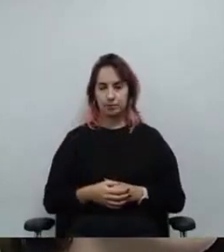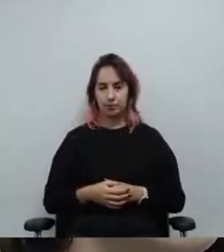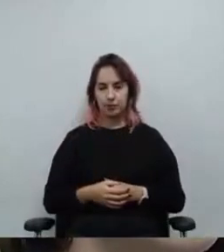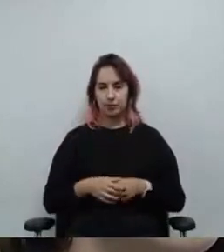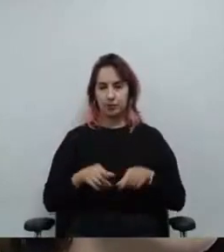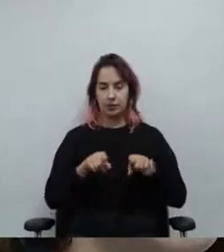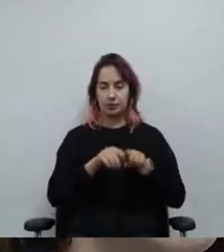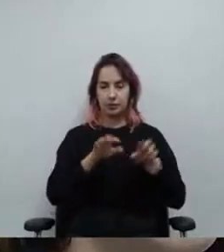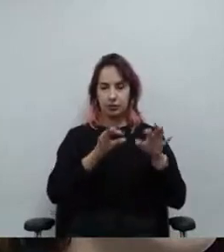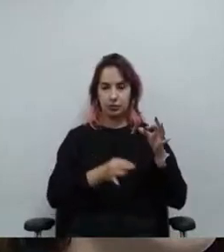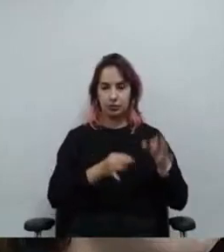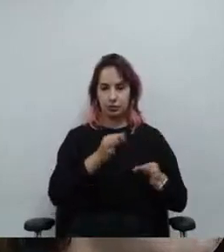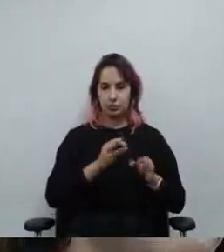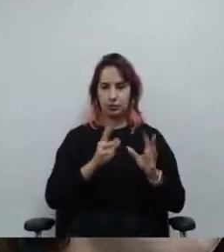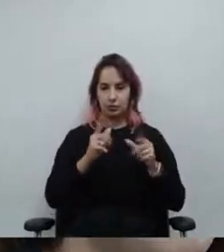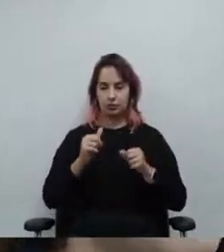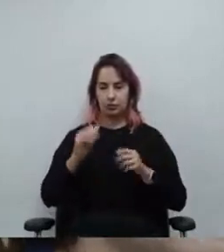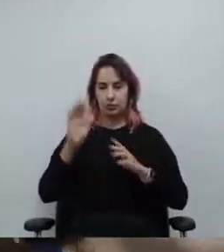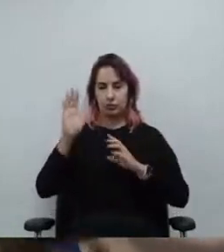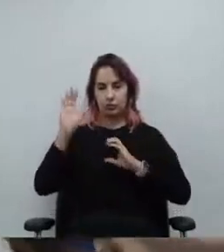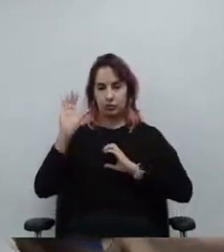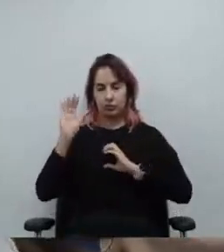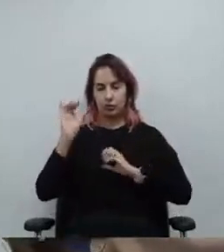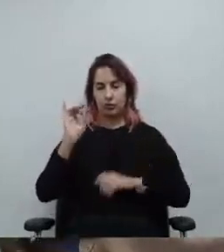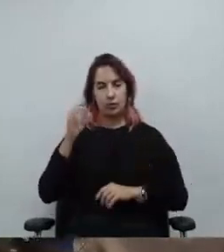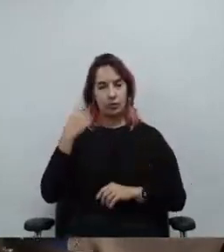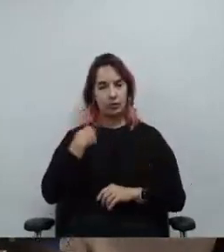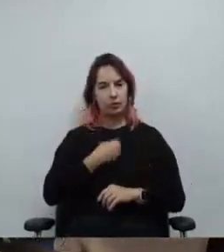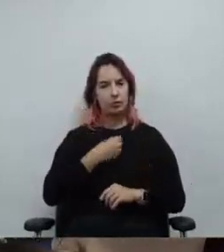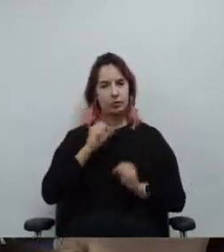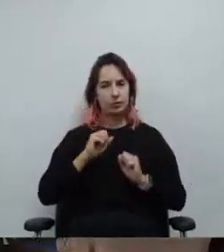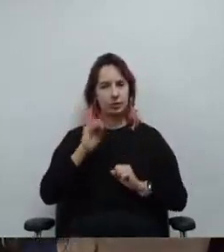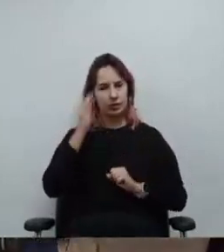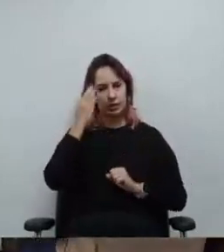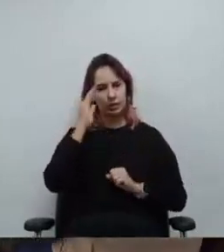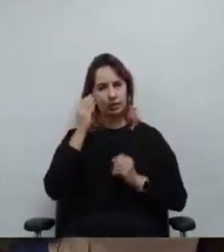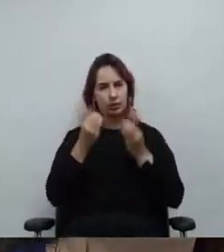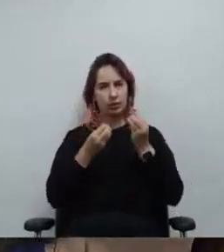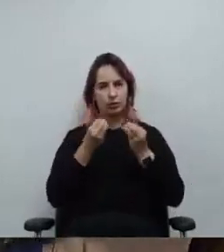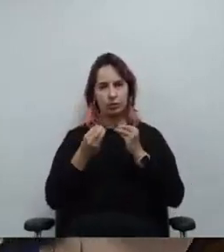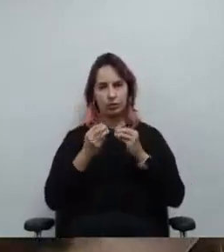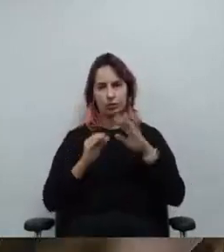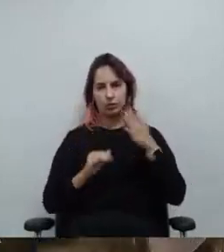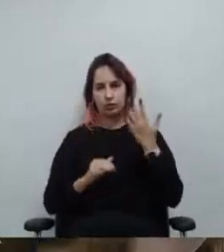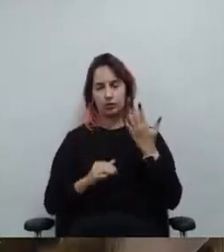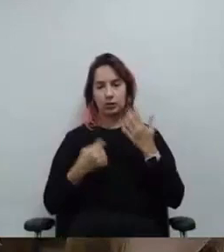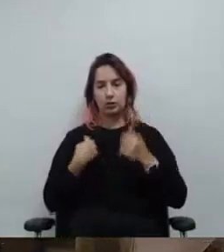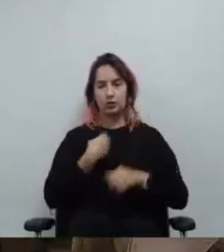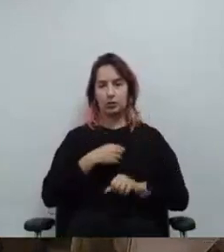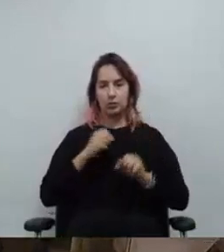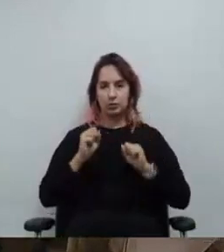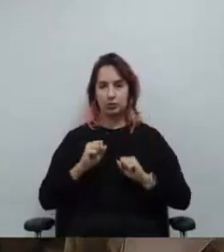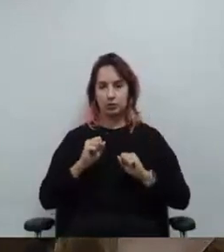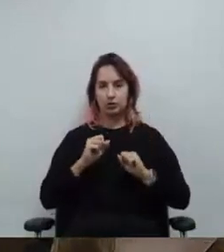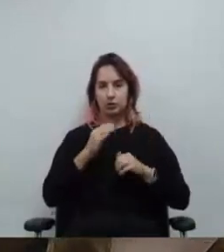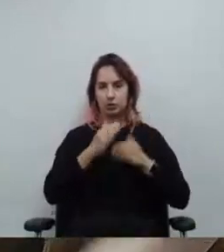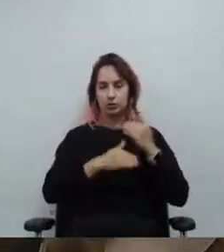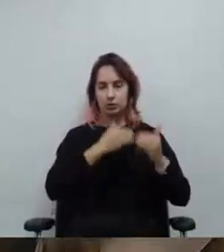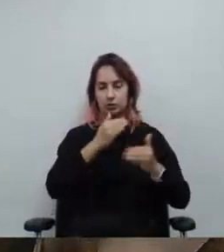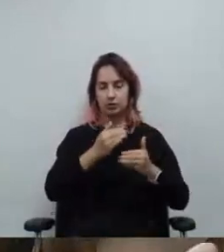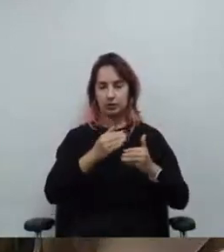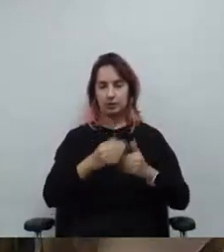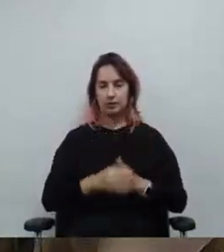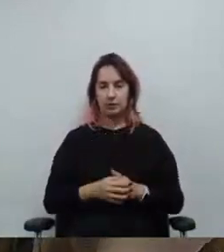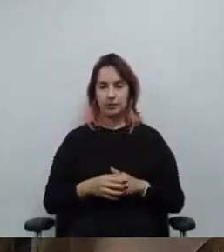e jurídica entre os candidatos. Só para a gente entender melhor em que pé que está essa questão, para a gente poder avançar, porque, enfim,